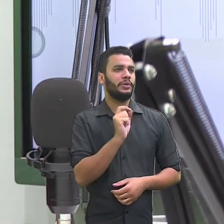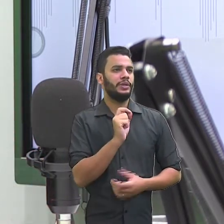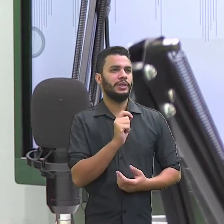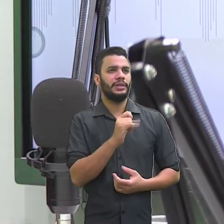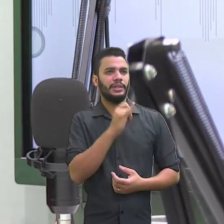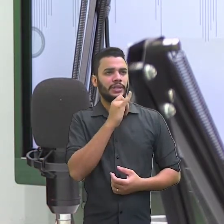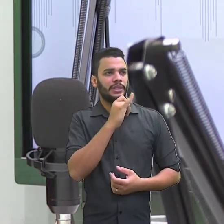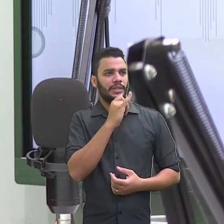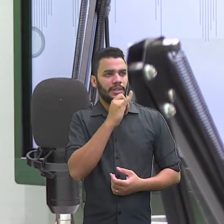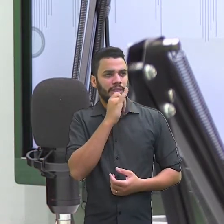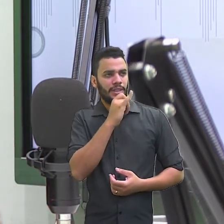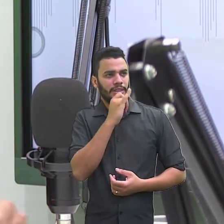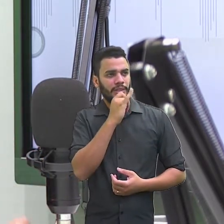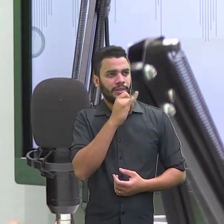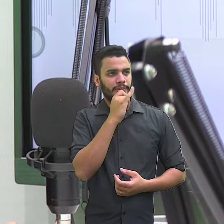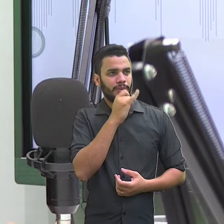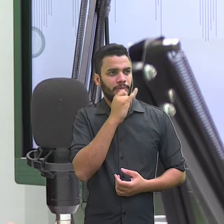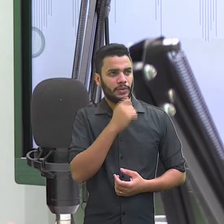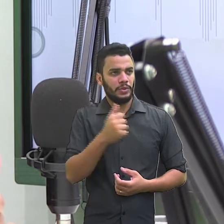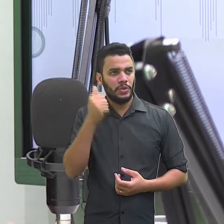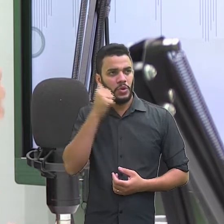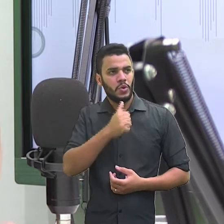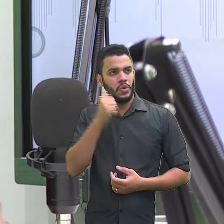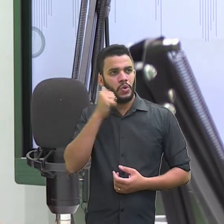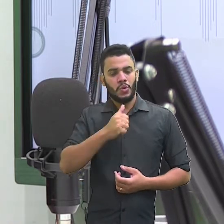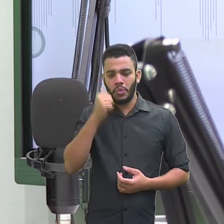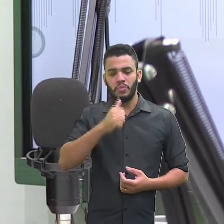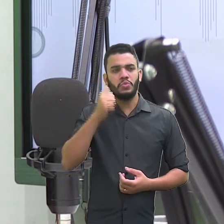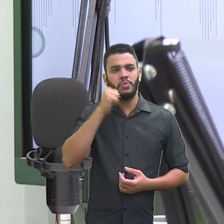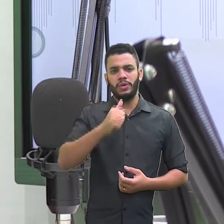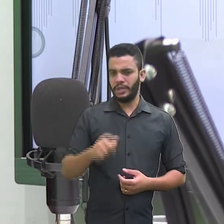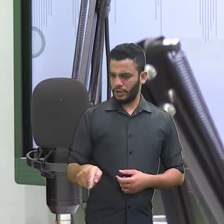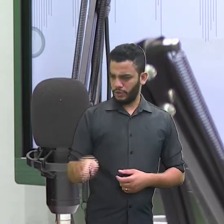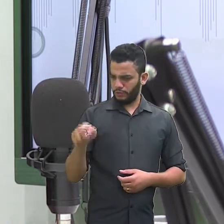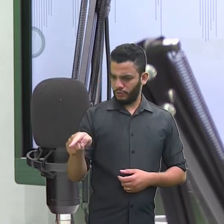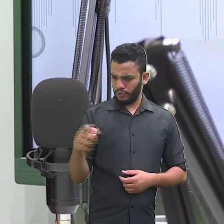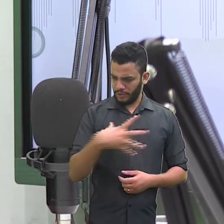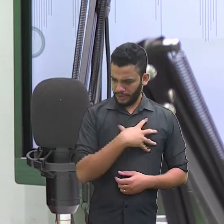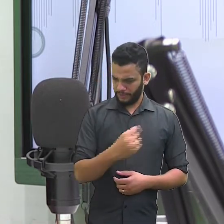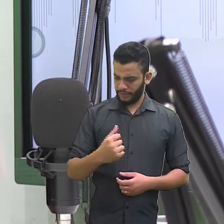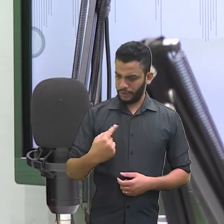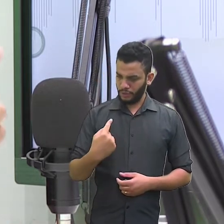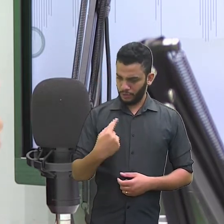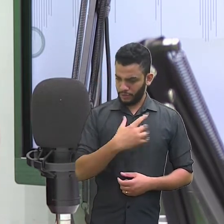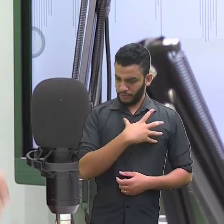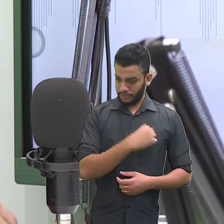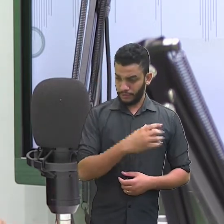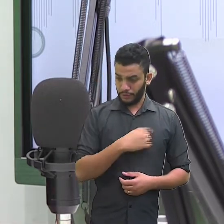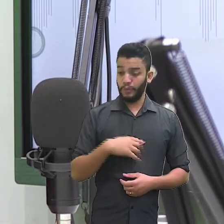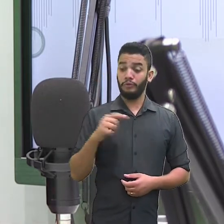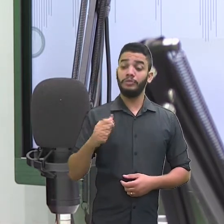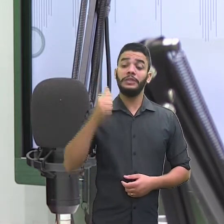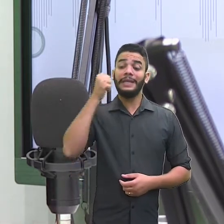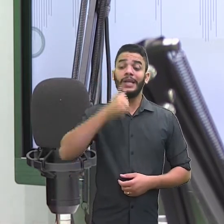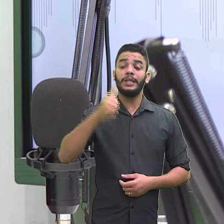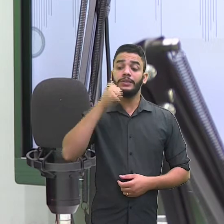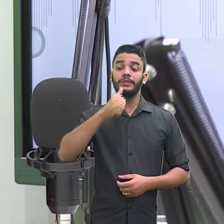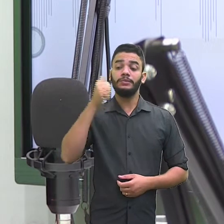rua de mão dada com meu filho, eu agora estou olhando para uma outra mulher que não seja minha esposa e o meu filho está assistindo a